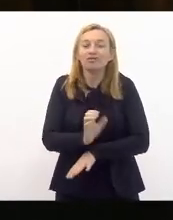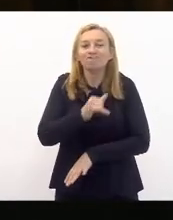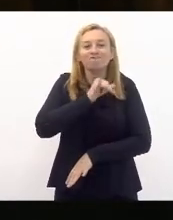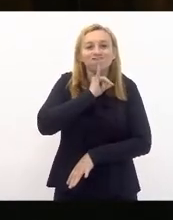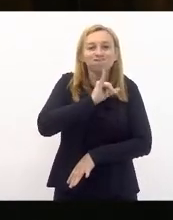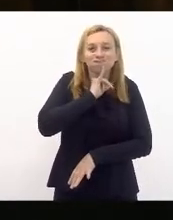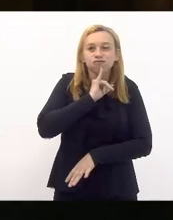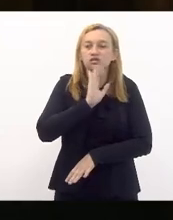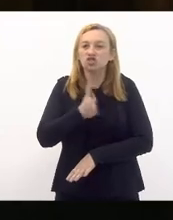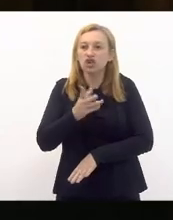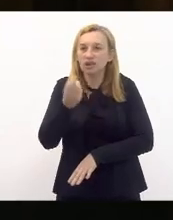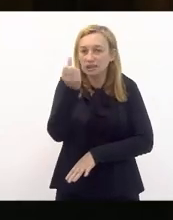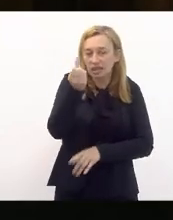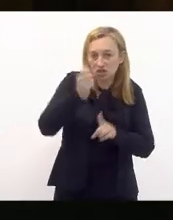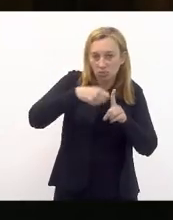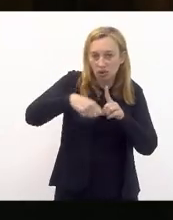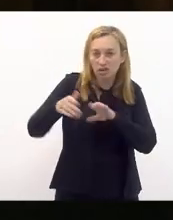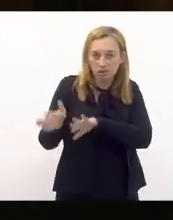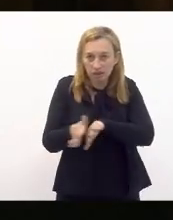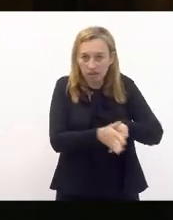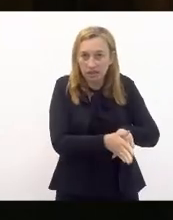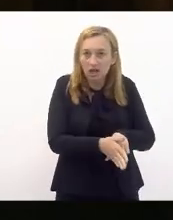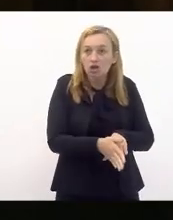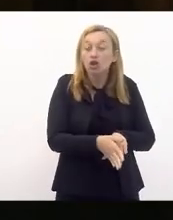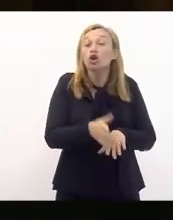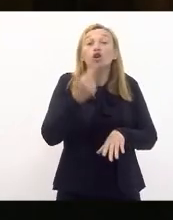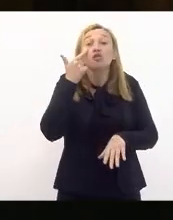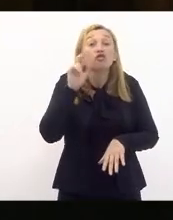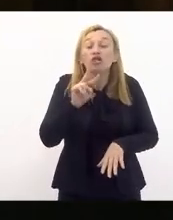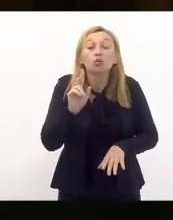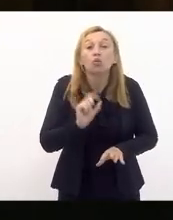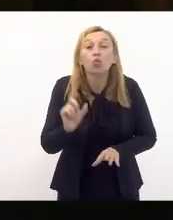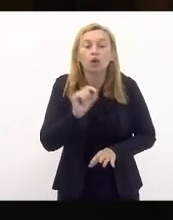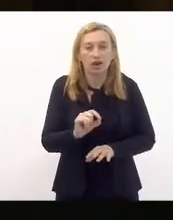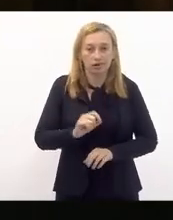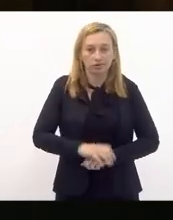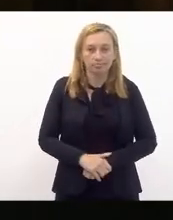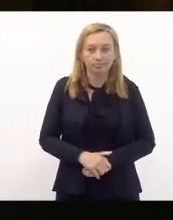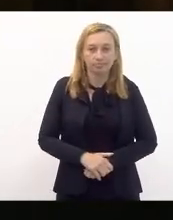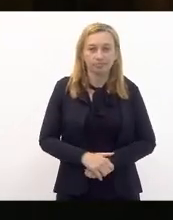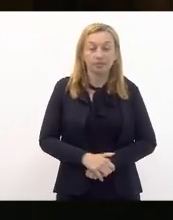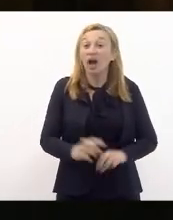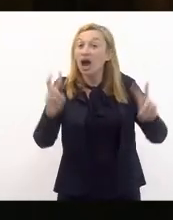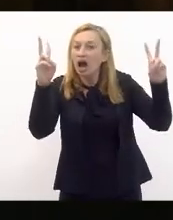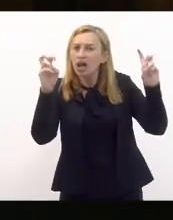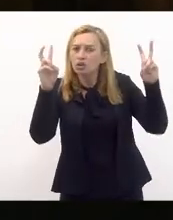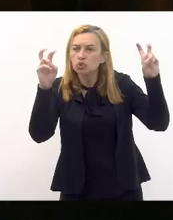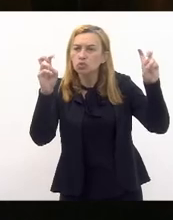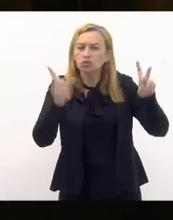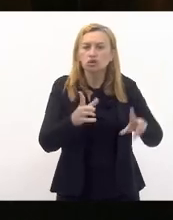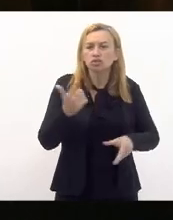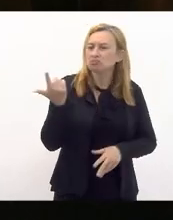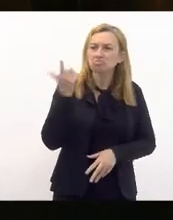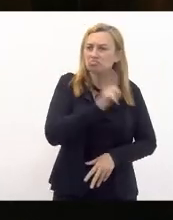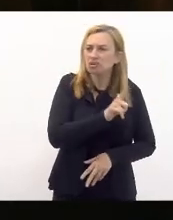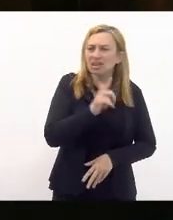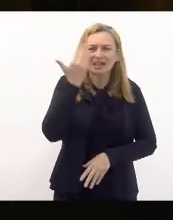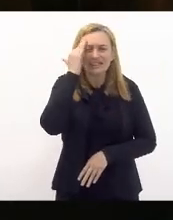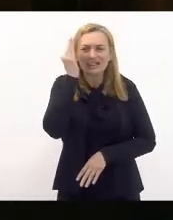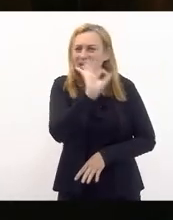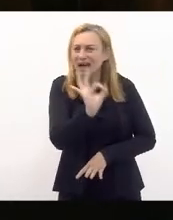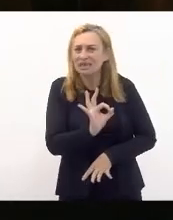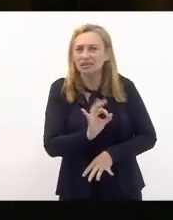infelizmente já se passaram 6 meses e o que nós vemos são questões que a gente não consegue